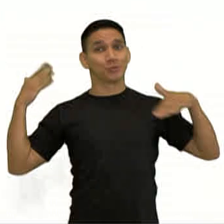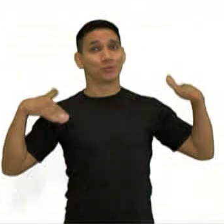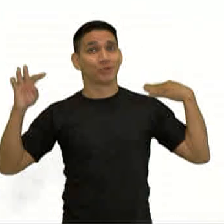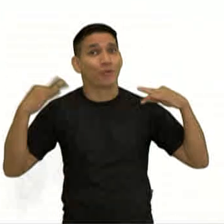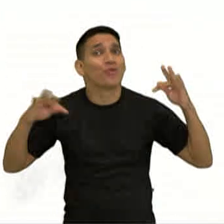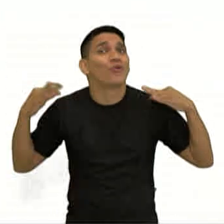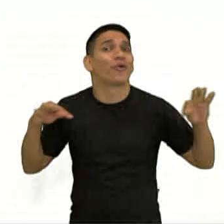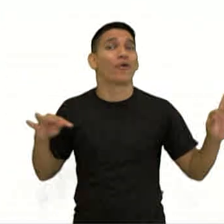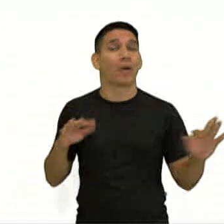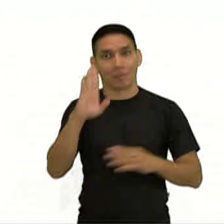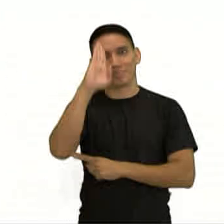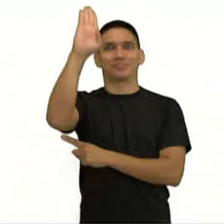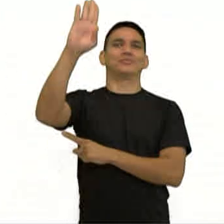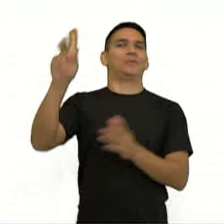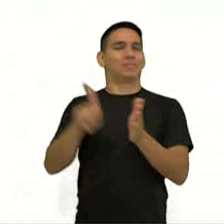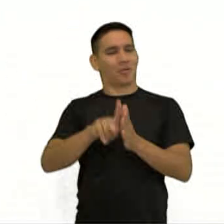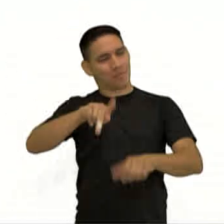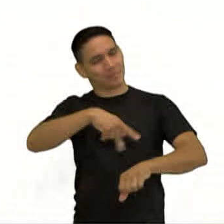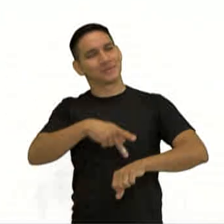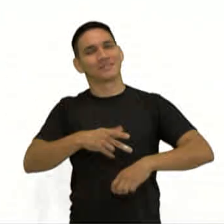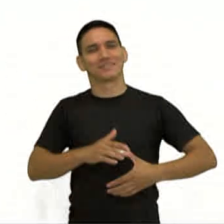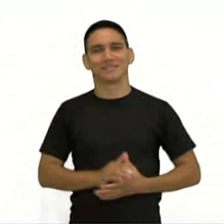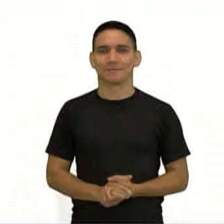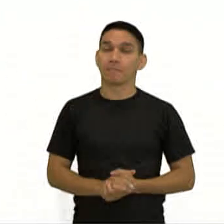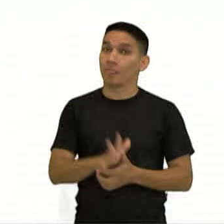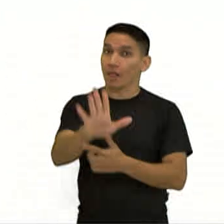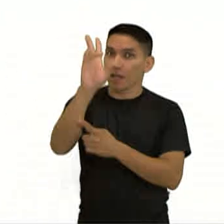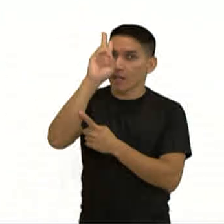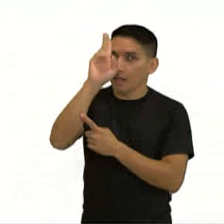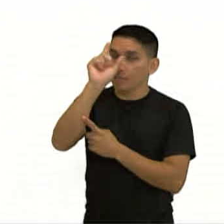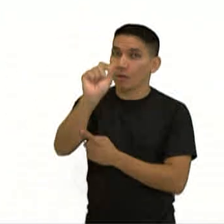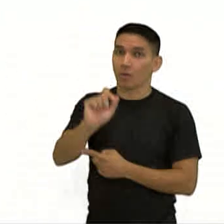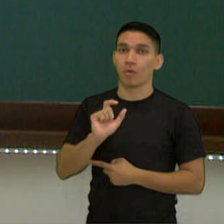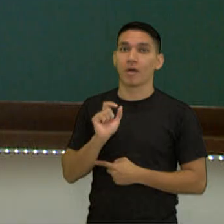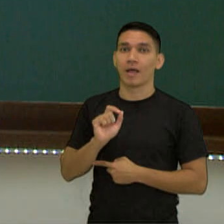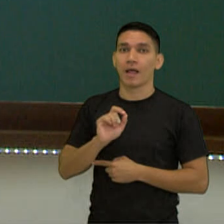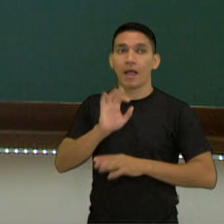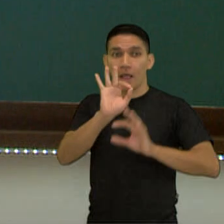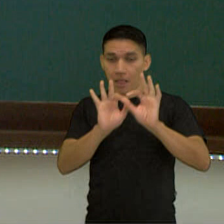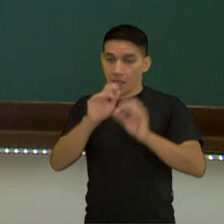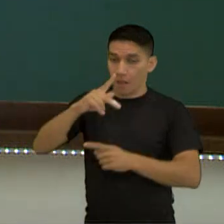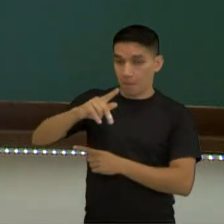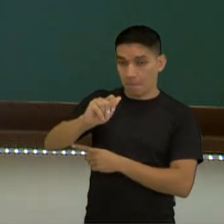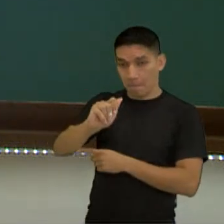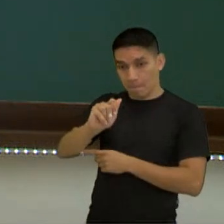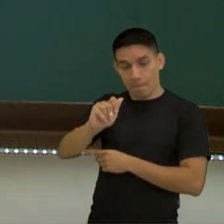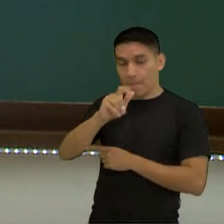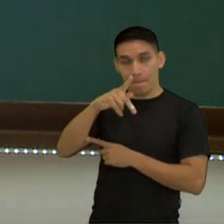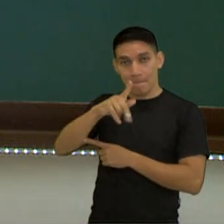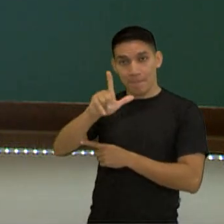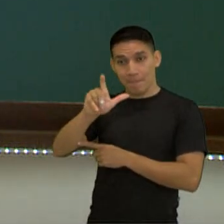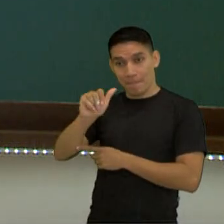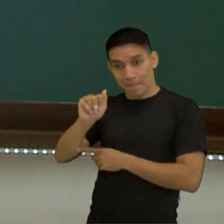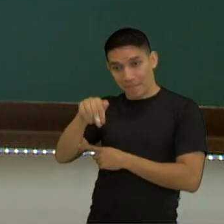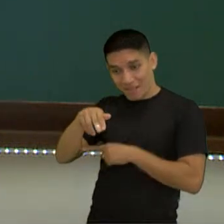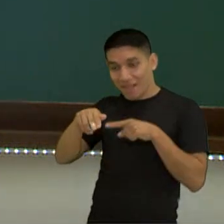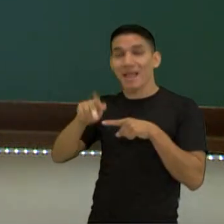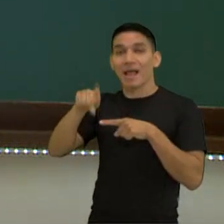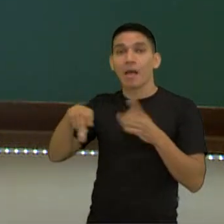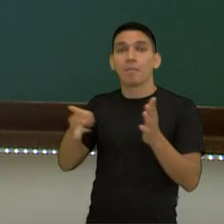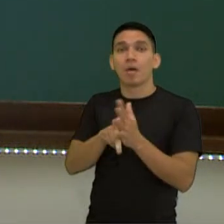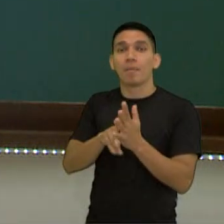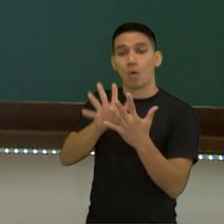nos destinos do nosso país. Lembrando aqui que plan é formado por consoante, vogal, consoante.